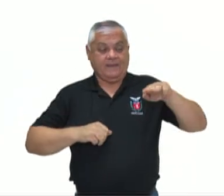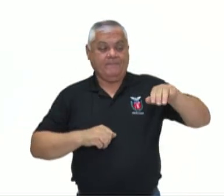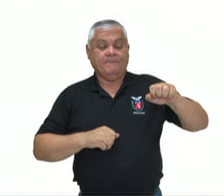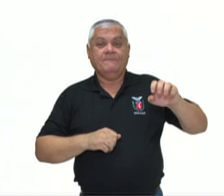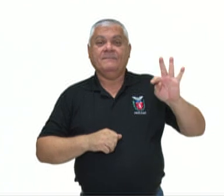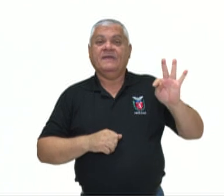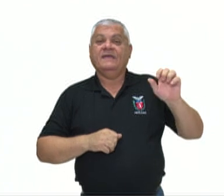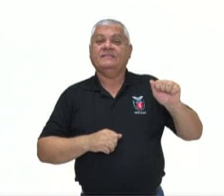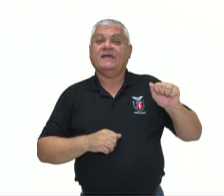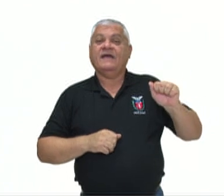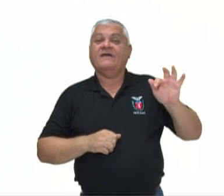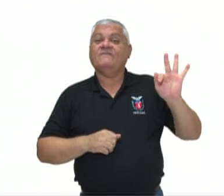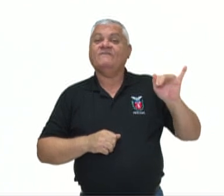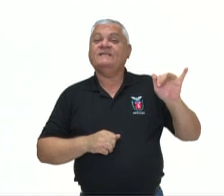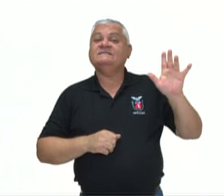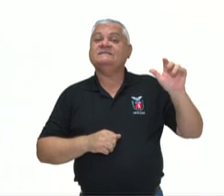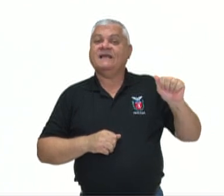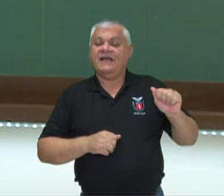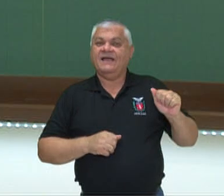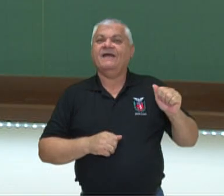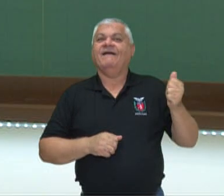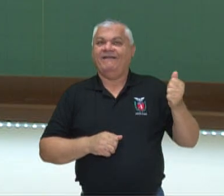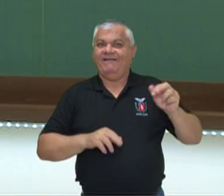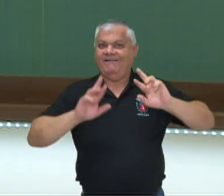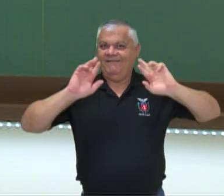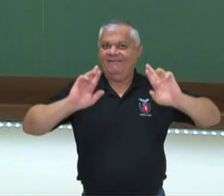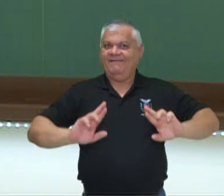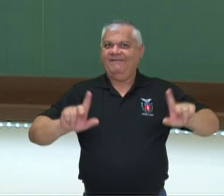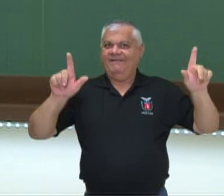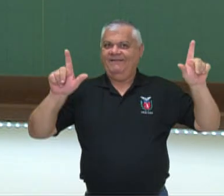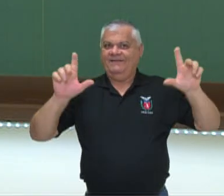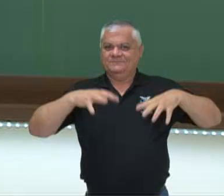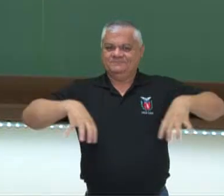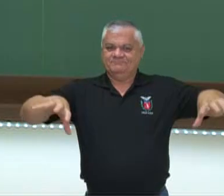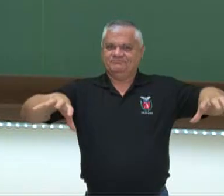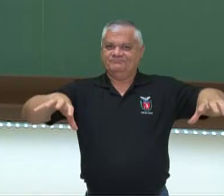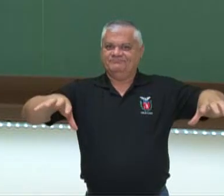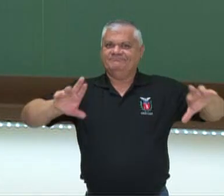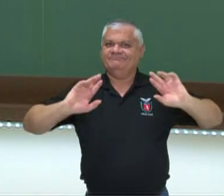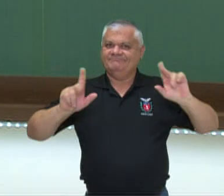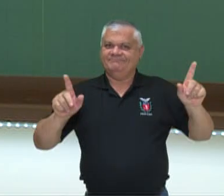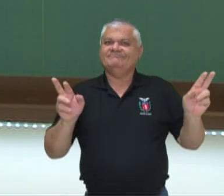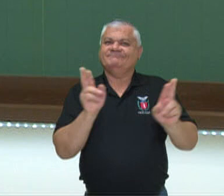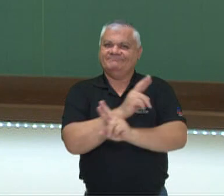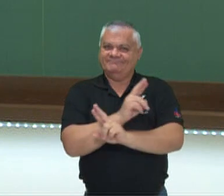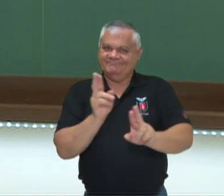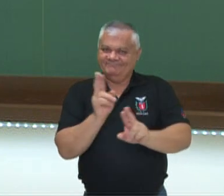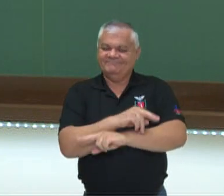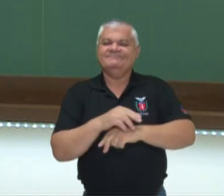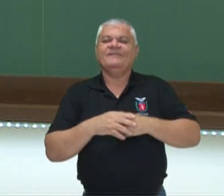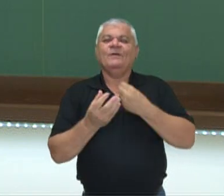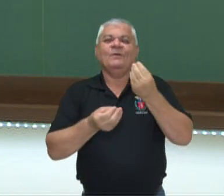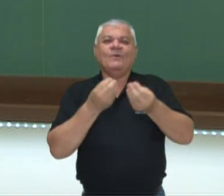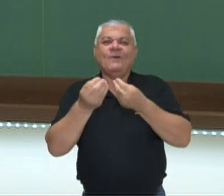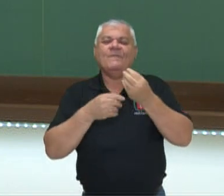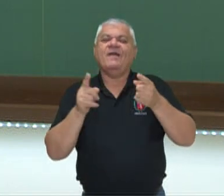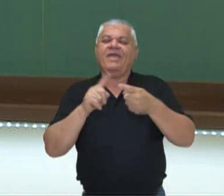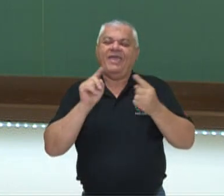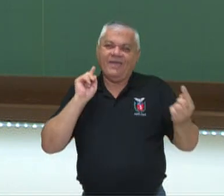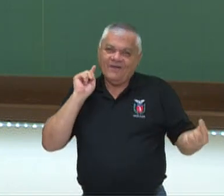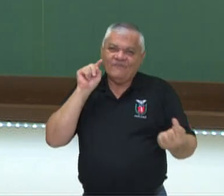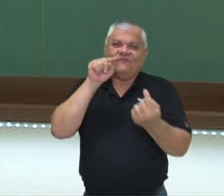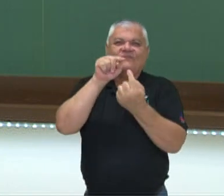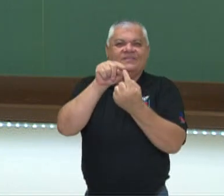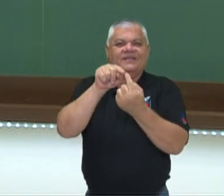metafísica aristotélica. É aí que a professora queria chegar. Essa relação é dada através da